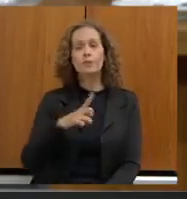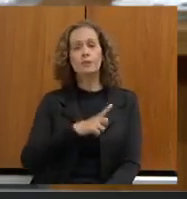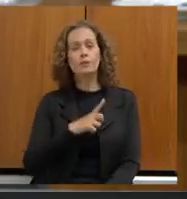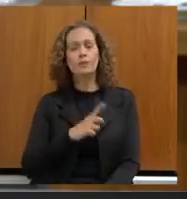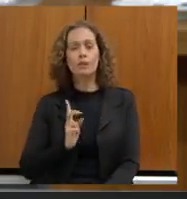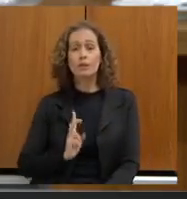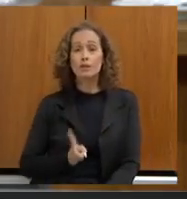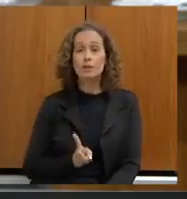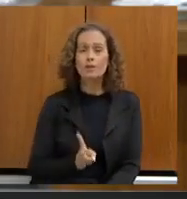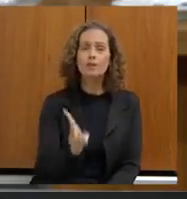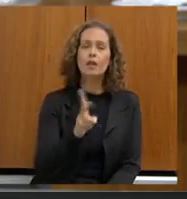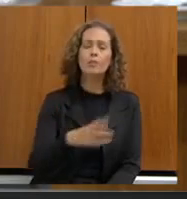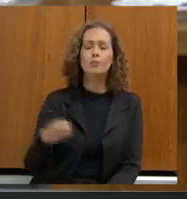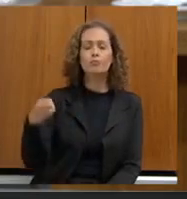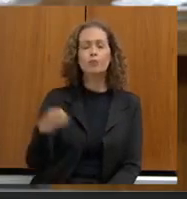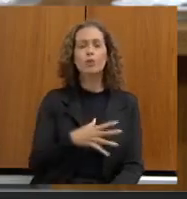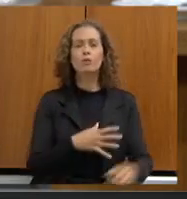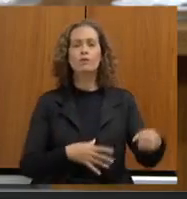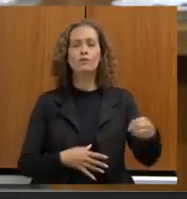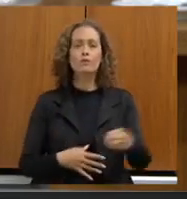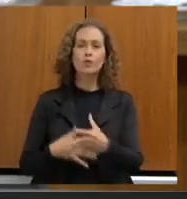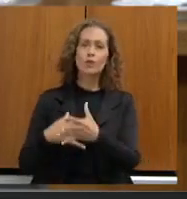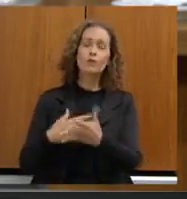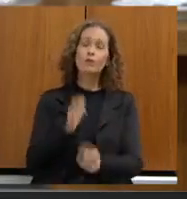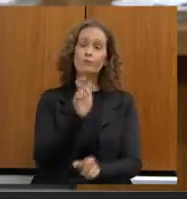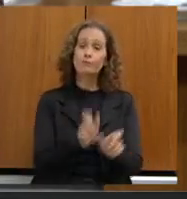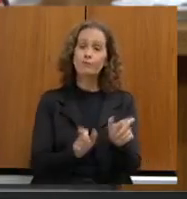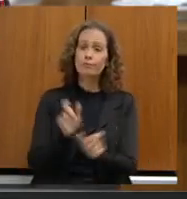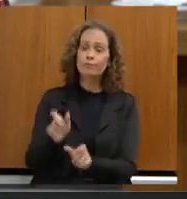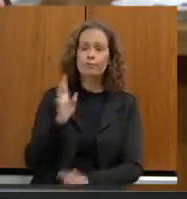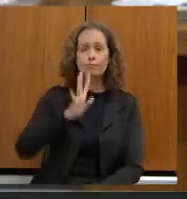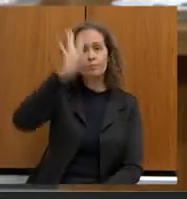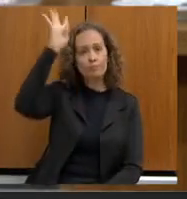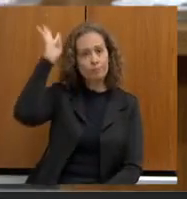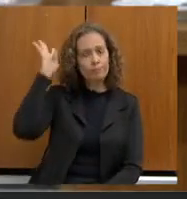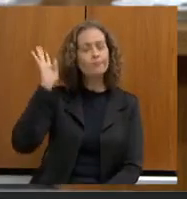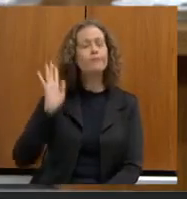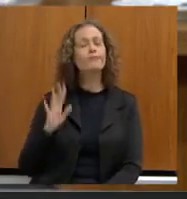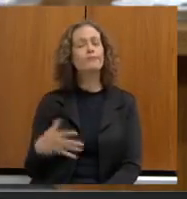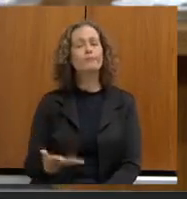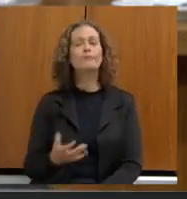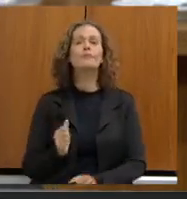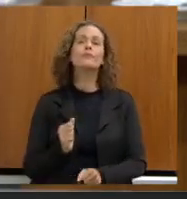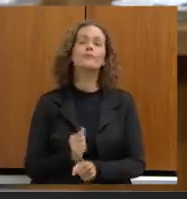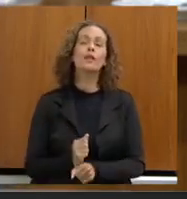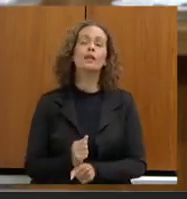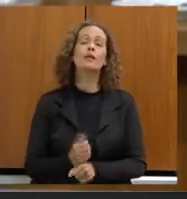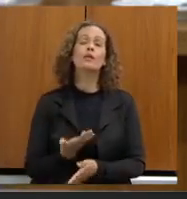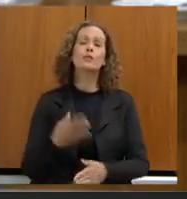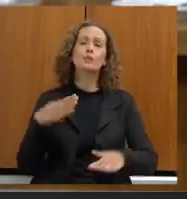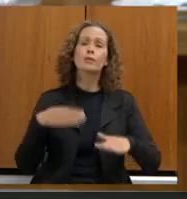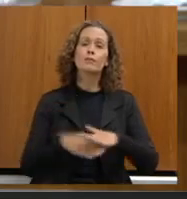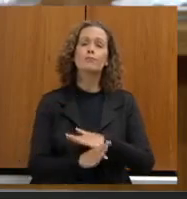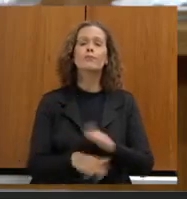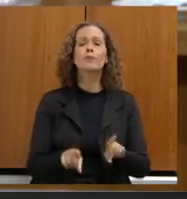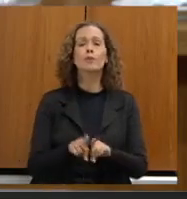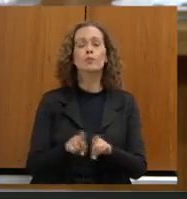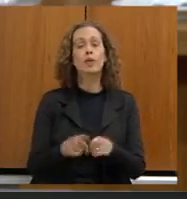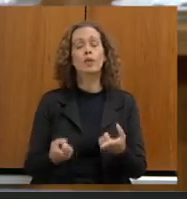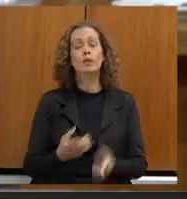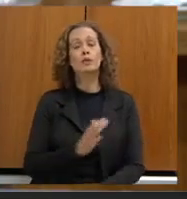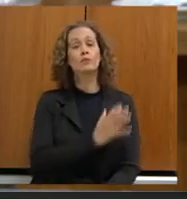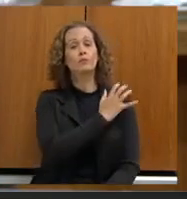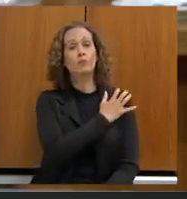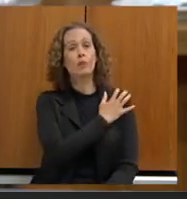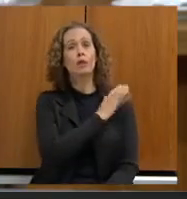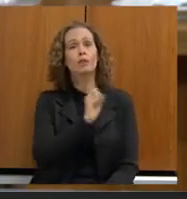sempre uma renovação dos nossos militares e uma recomposição do efetivo Deputado sargento